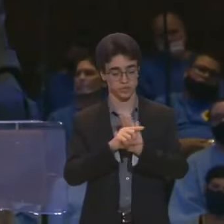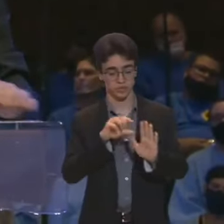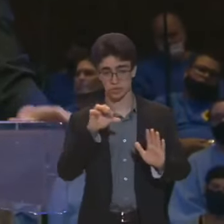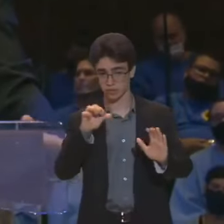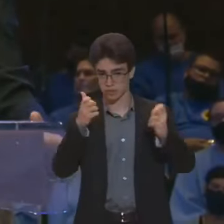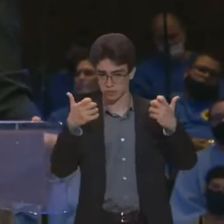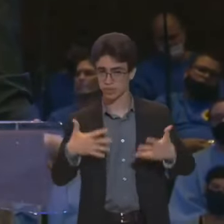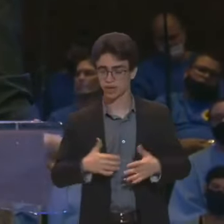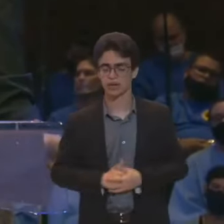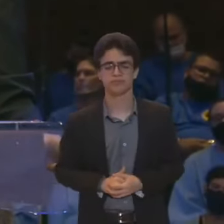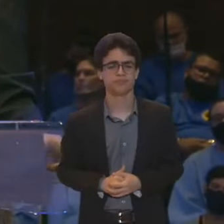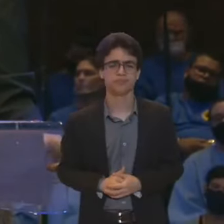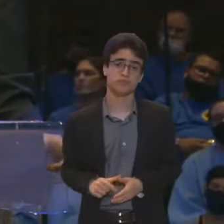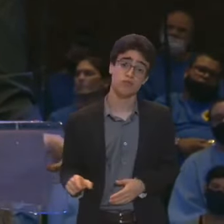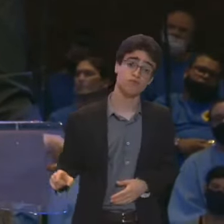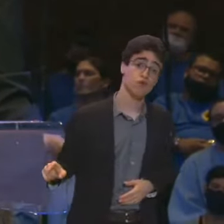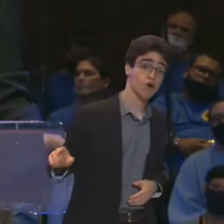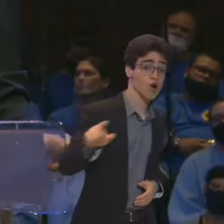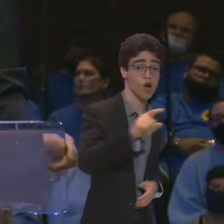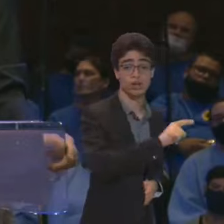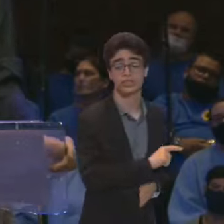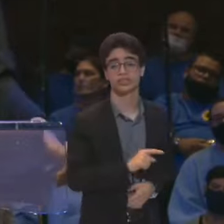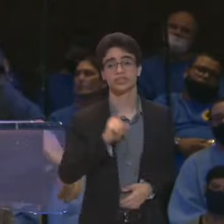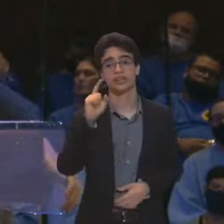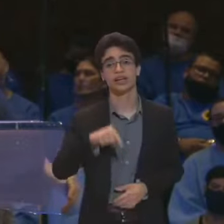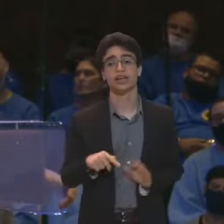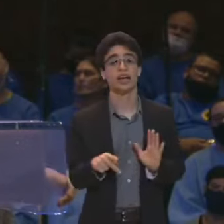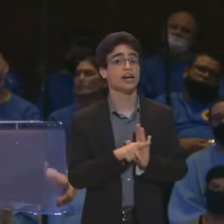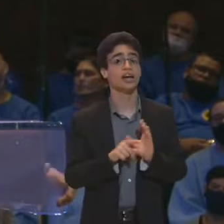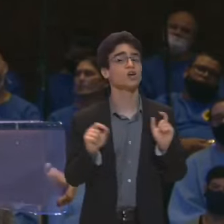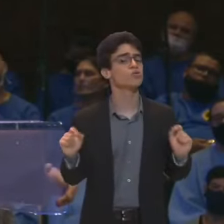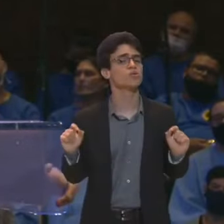9. Vós, porém, sois raça o quê?